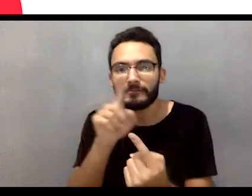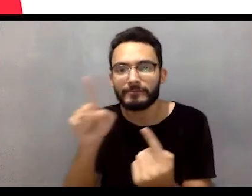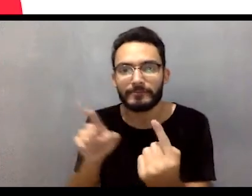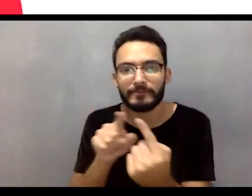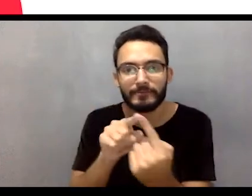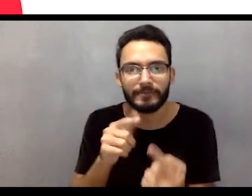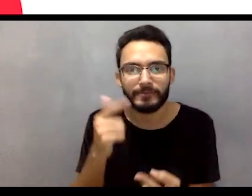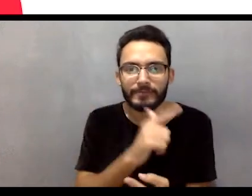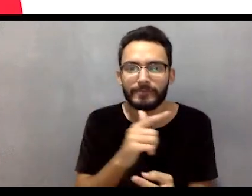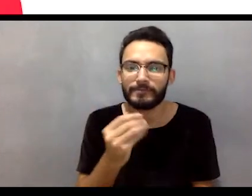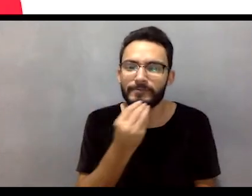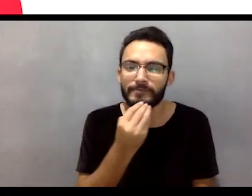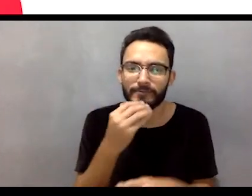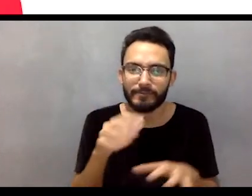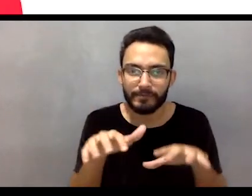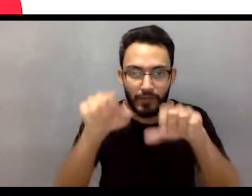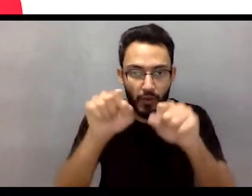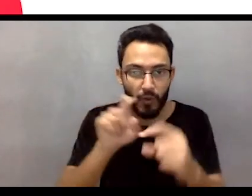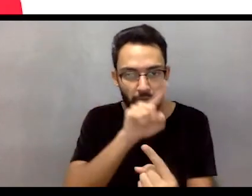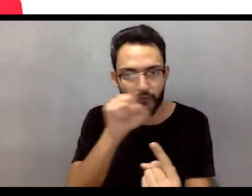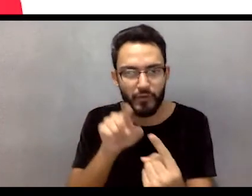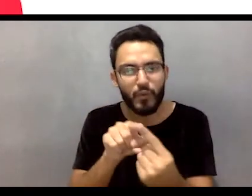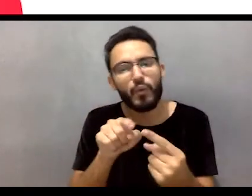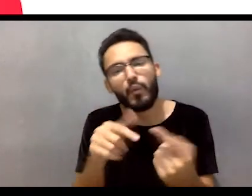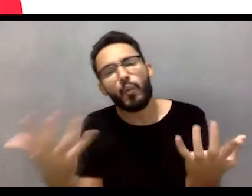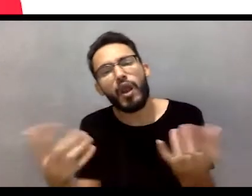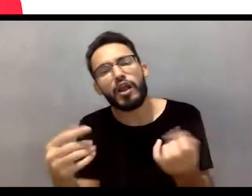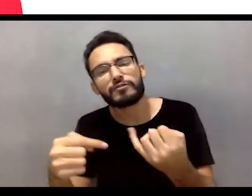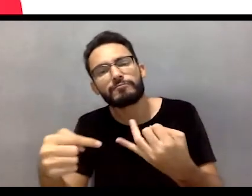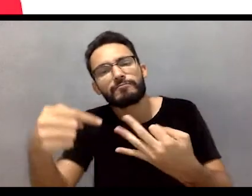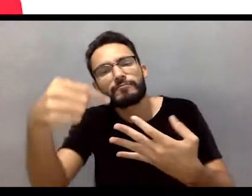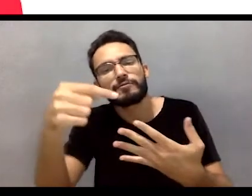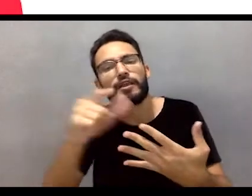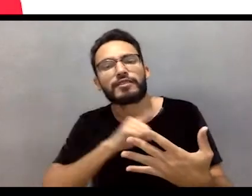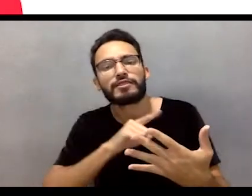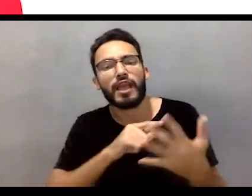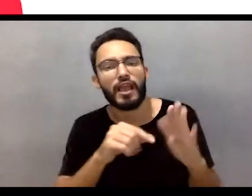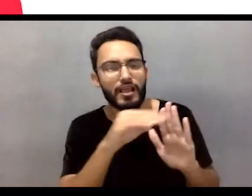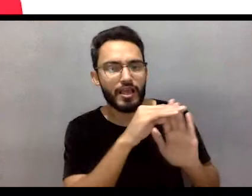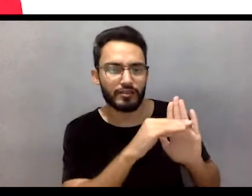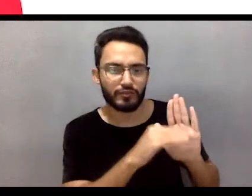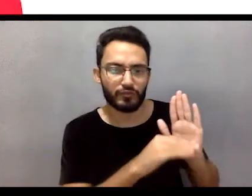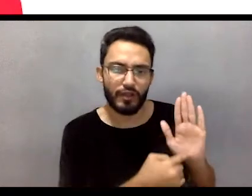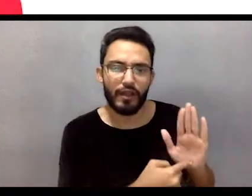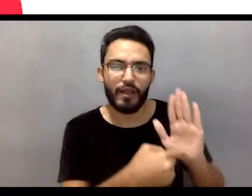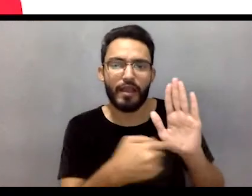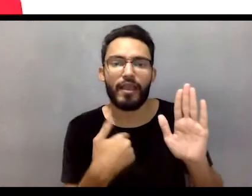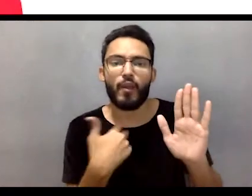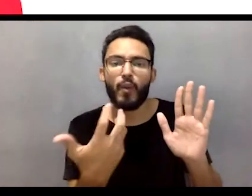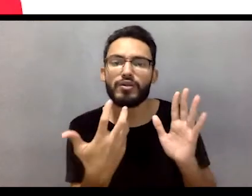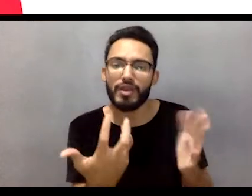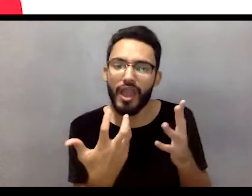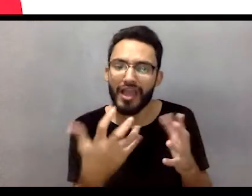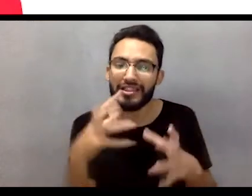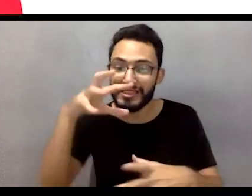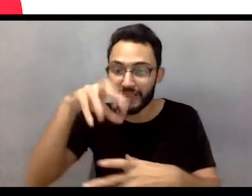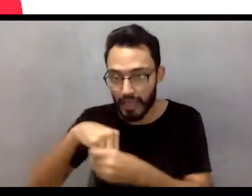desse objetivo, quais são os resultados-chave que eu vou atingir dentro